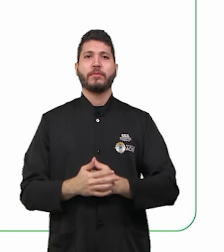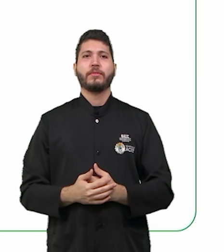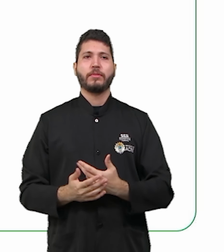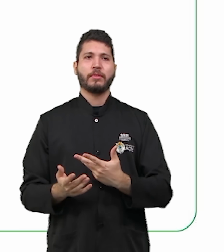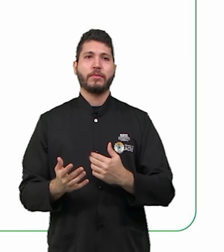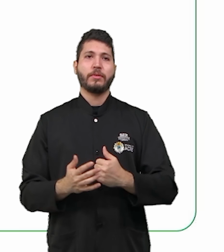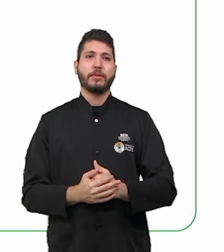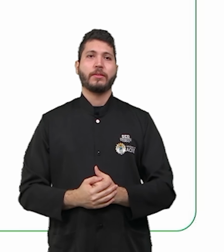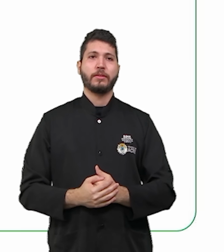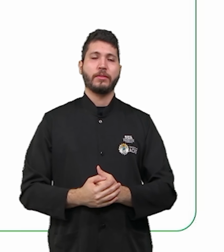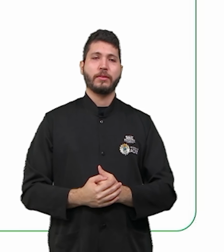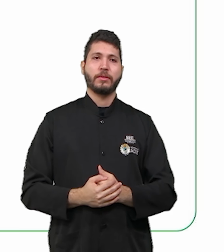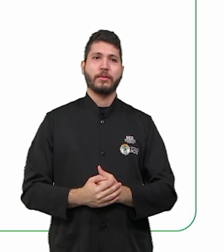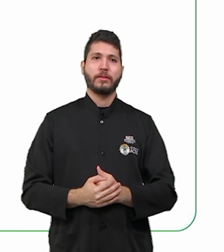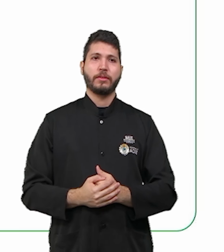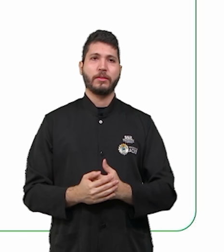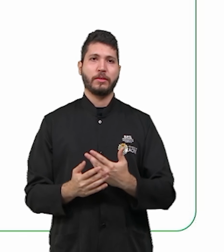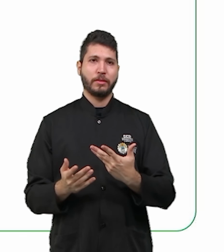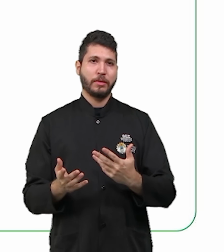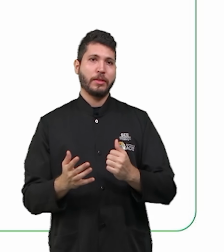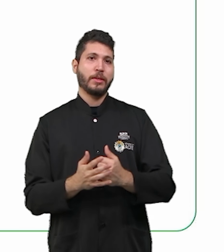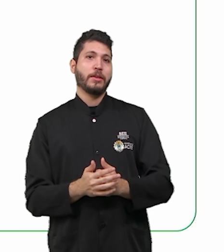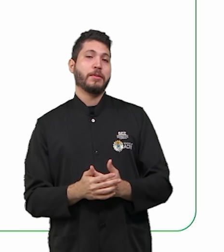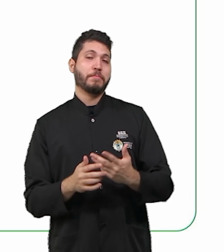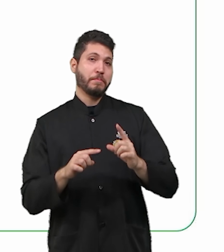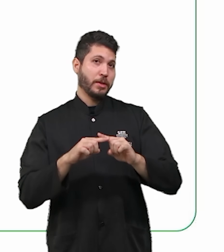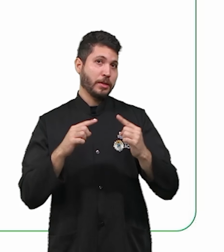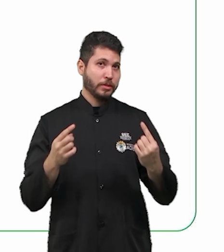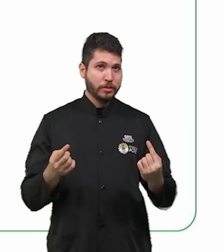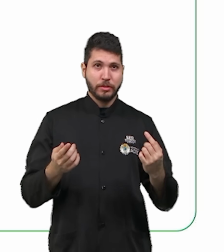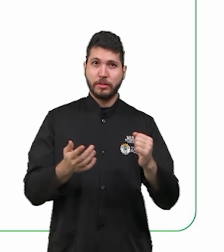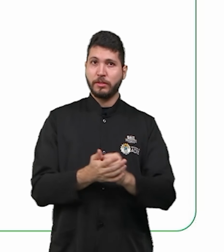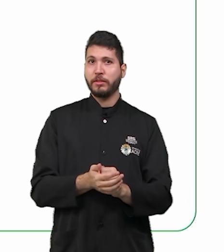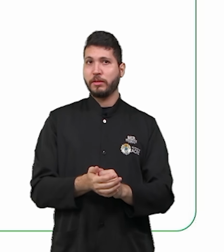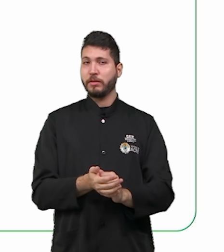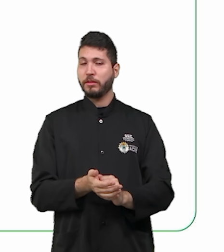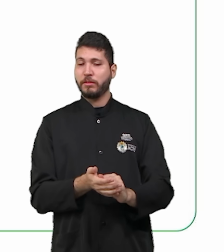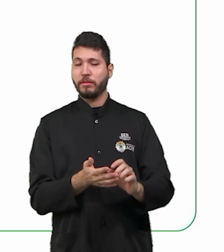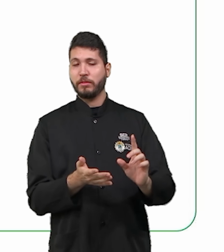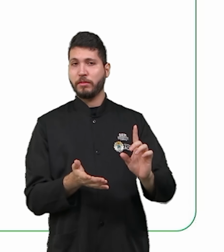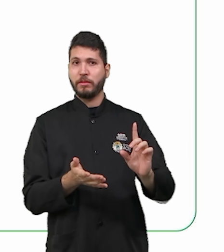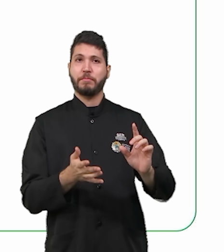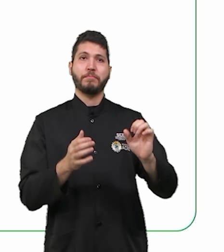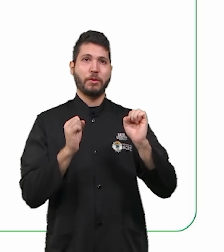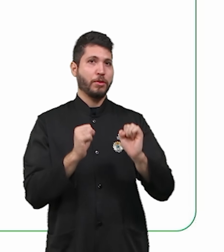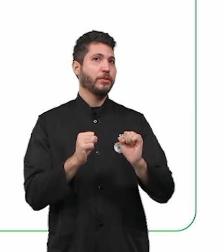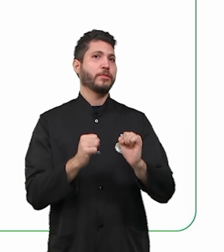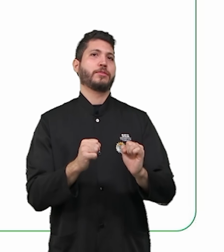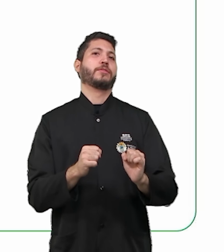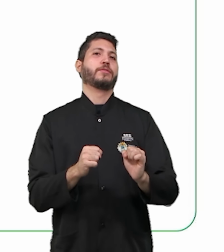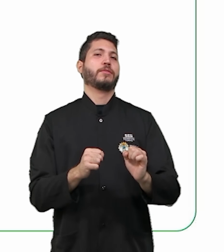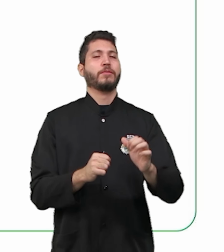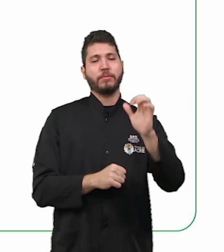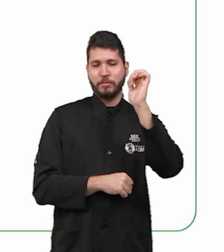de romper com a ideia de que o boxe é só para homens, demostrando que a força não tem nada a ver com gênero. E